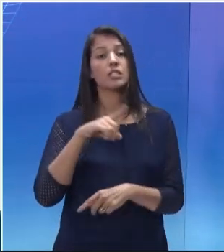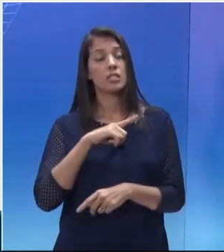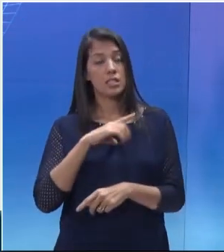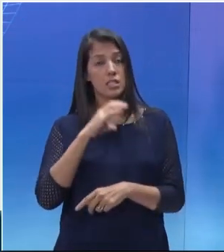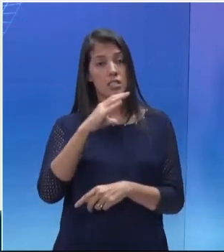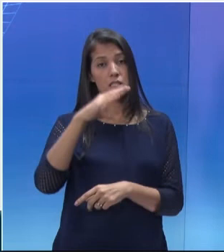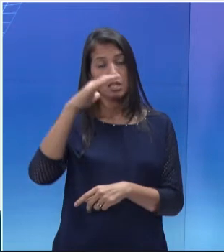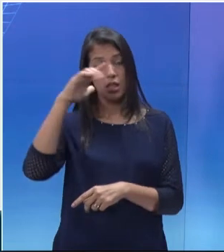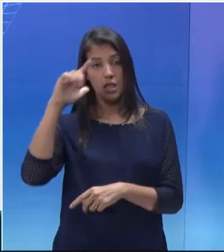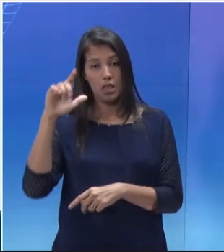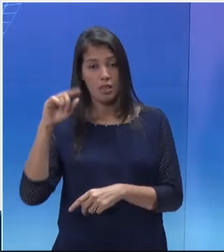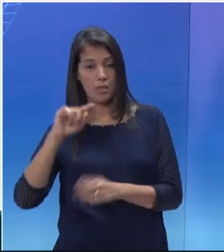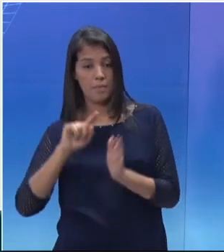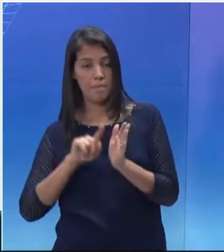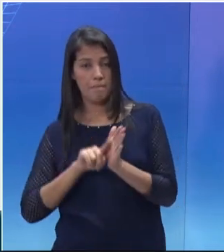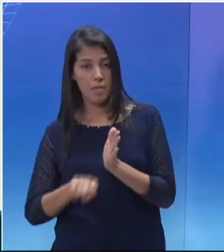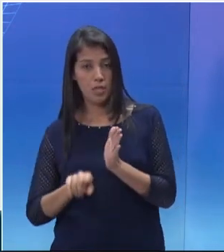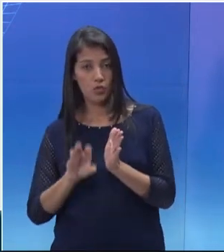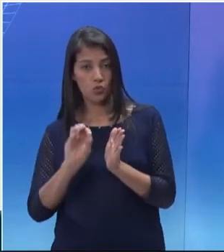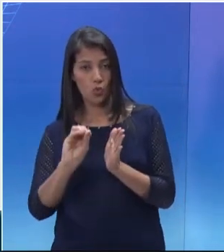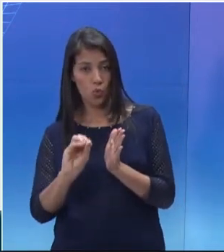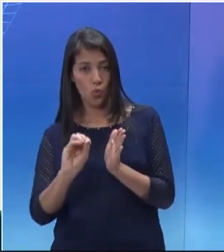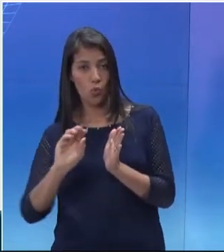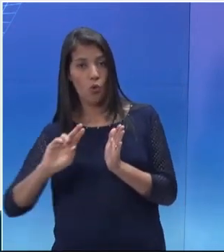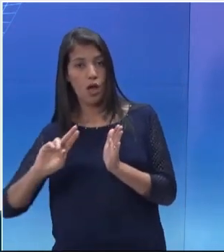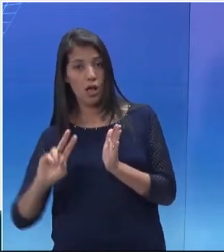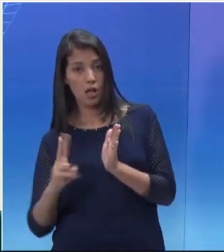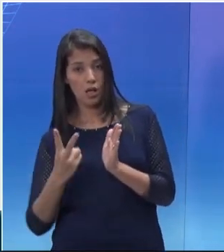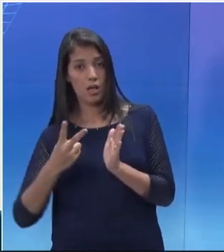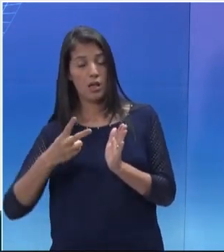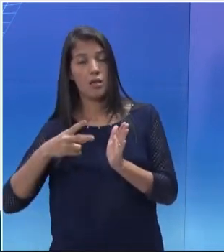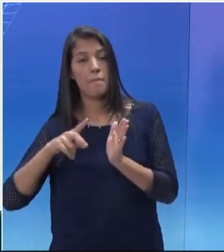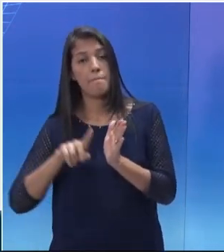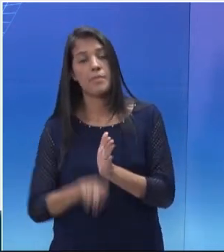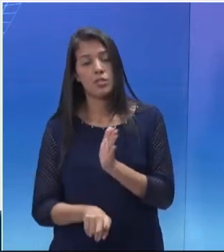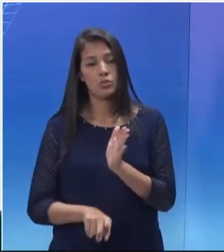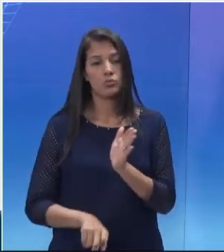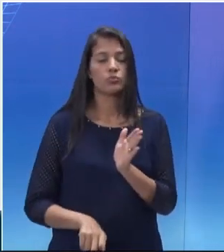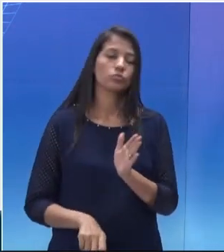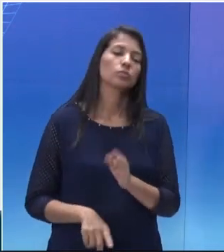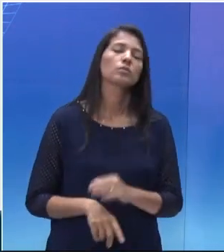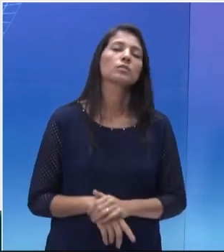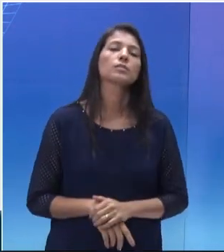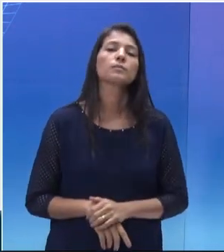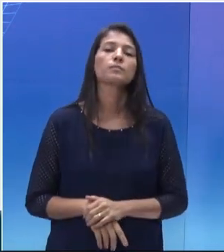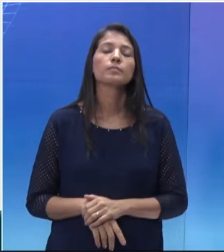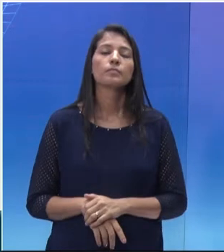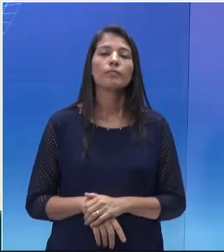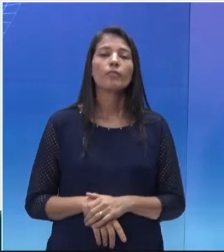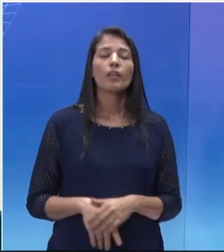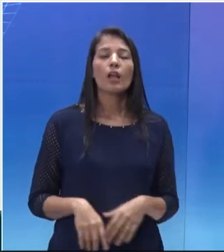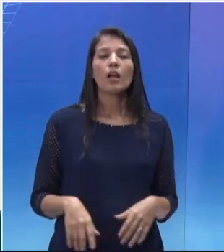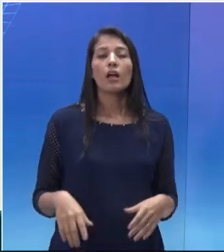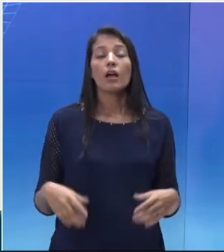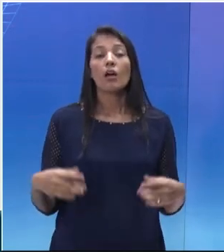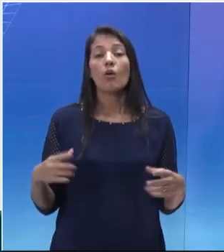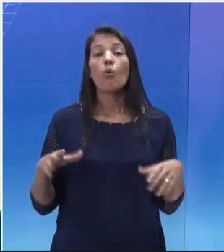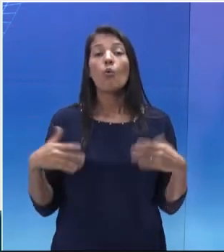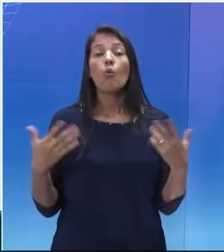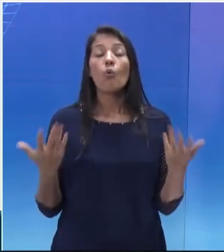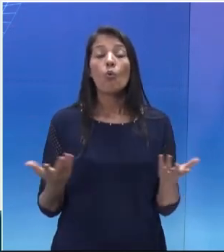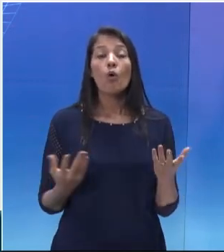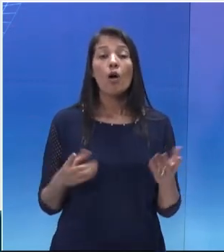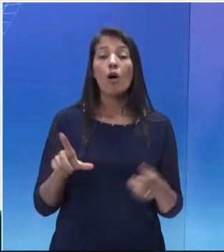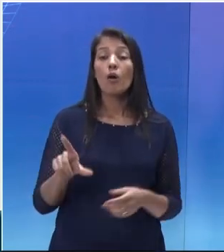reações para acontecer. Uma reação catódica e a outra uma reação anódica. Ok, para